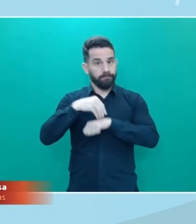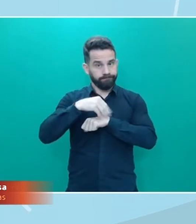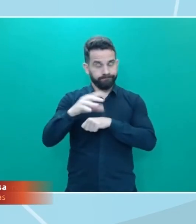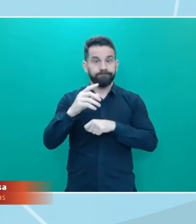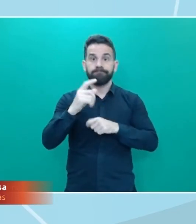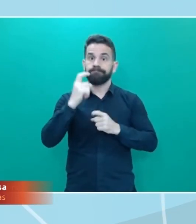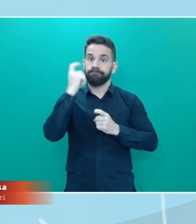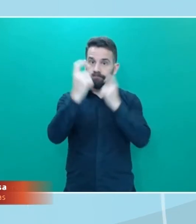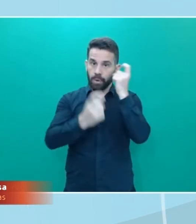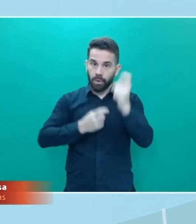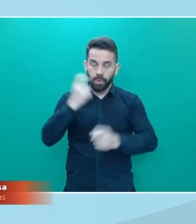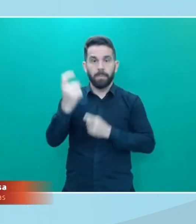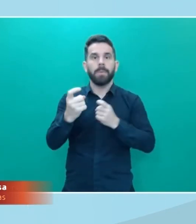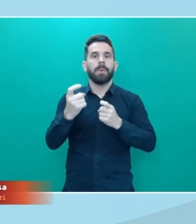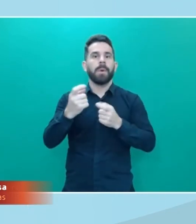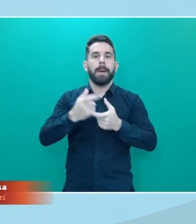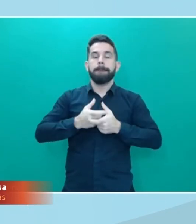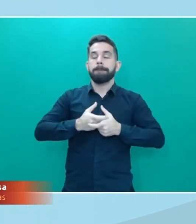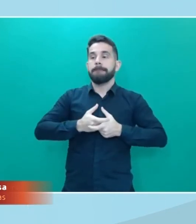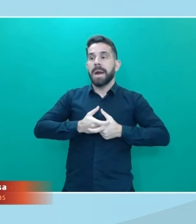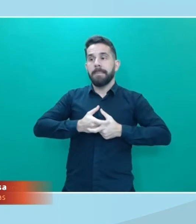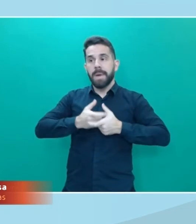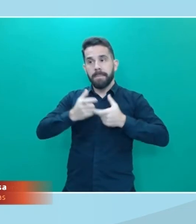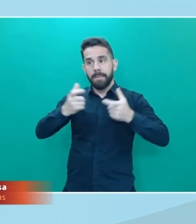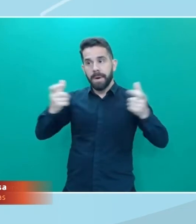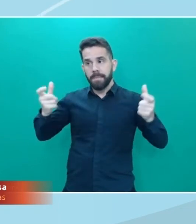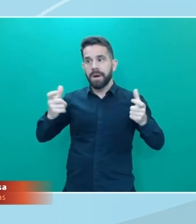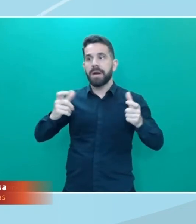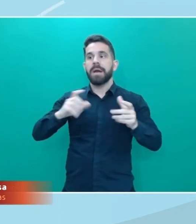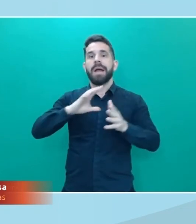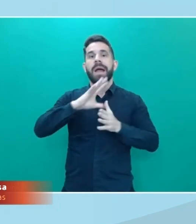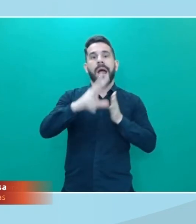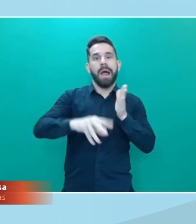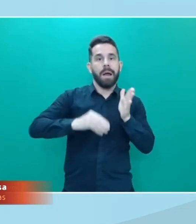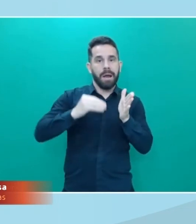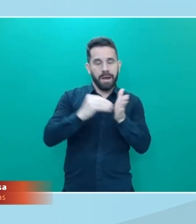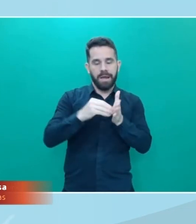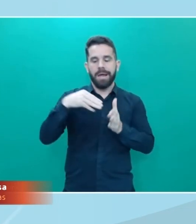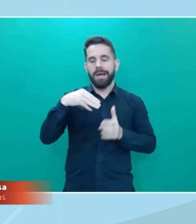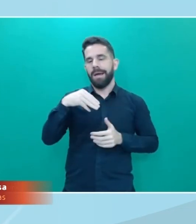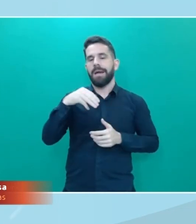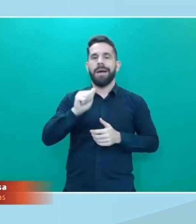desmatamento na Amazônia no mês de setembro de 2022 foi de